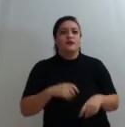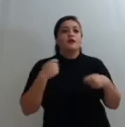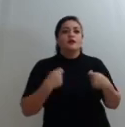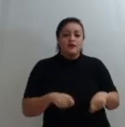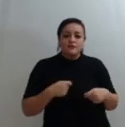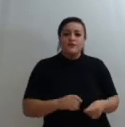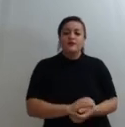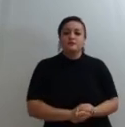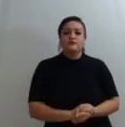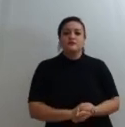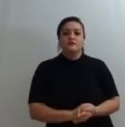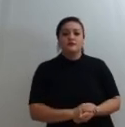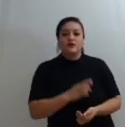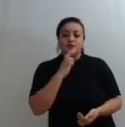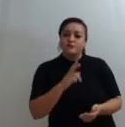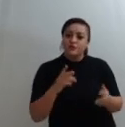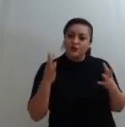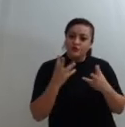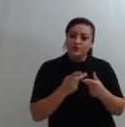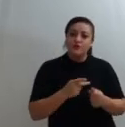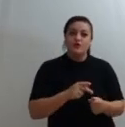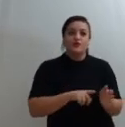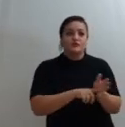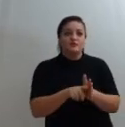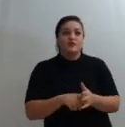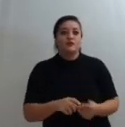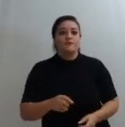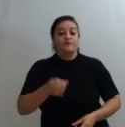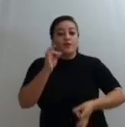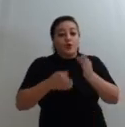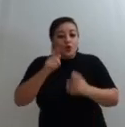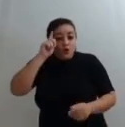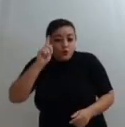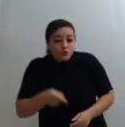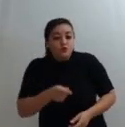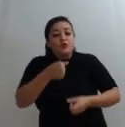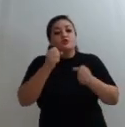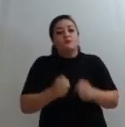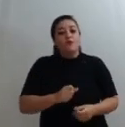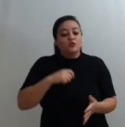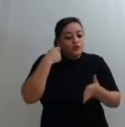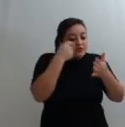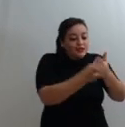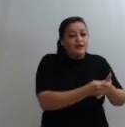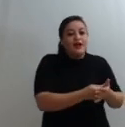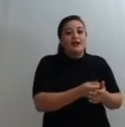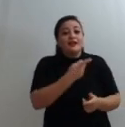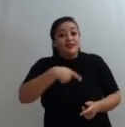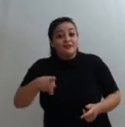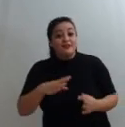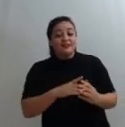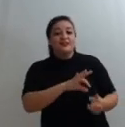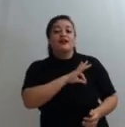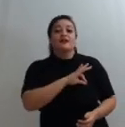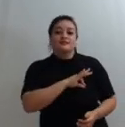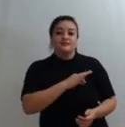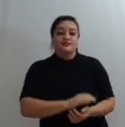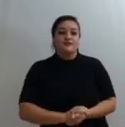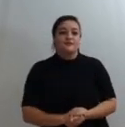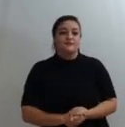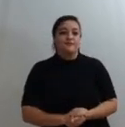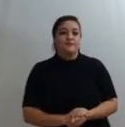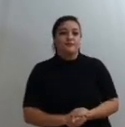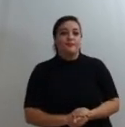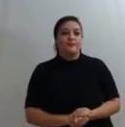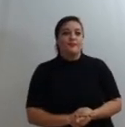perguntas. O juiz pode ordenar que o réu compareça à delegacia para o fornecimento de padrão gráfico